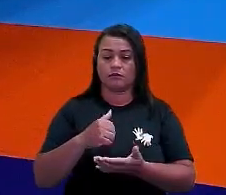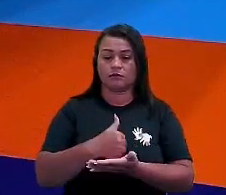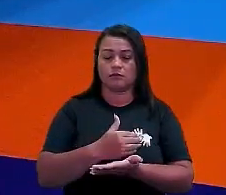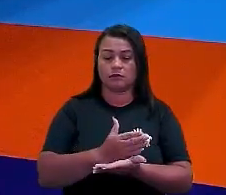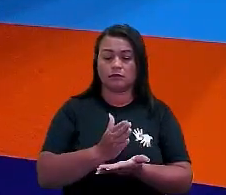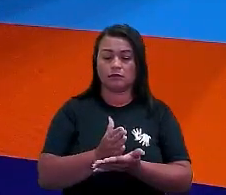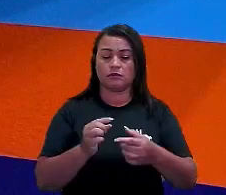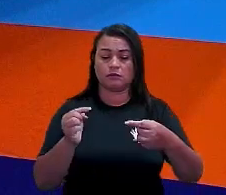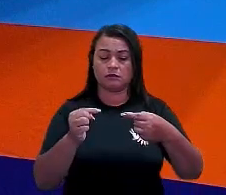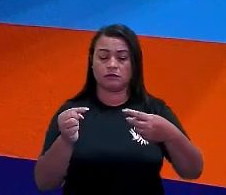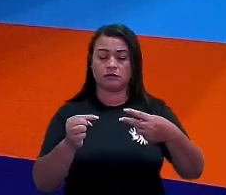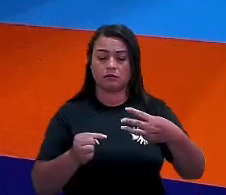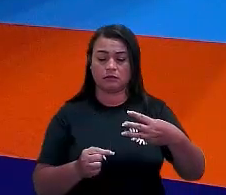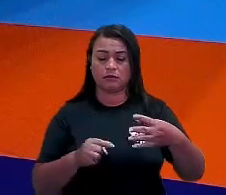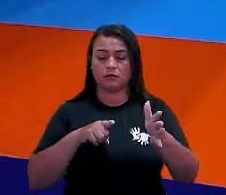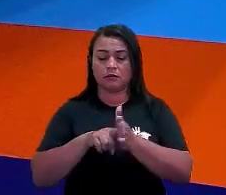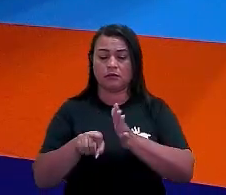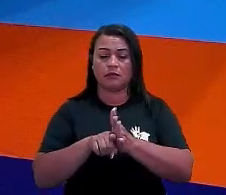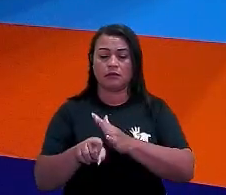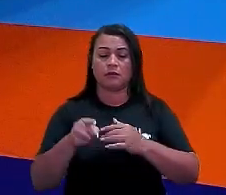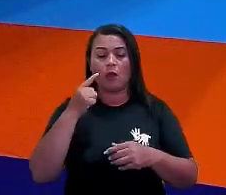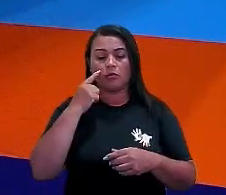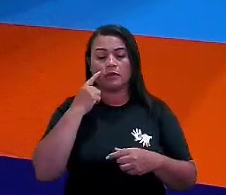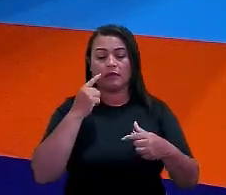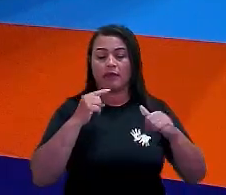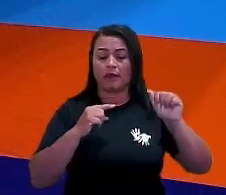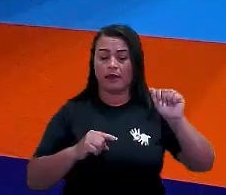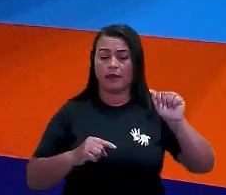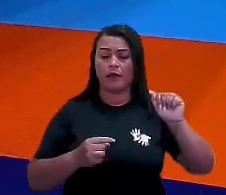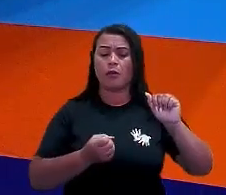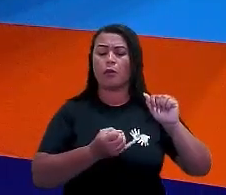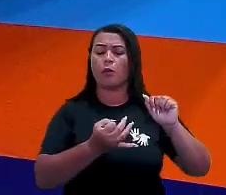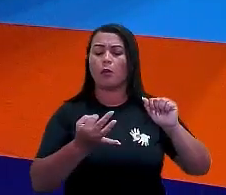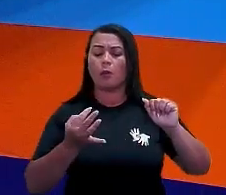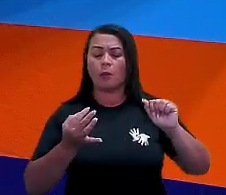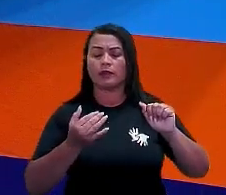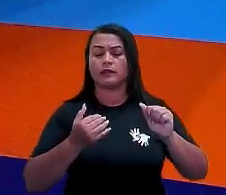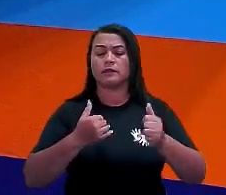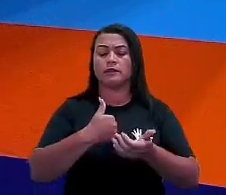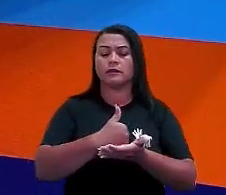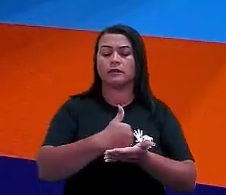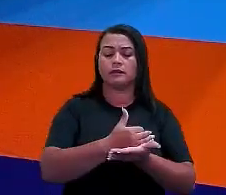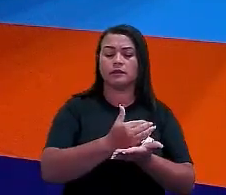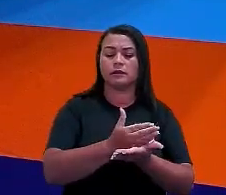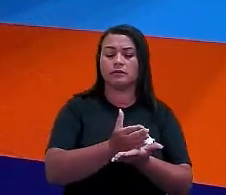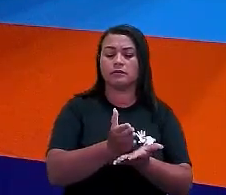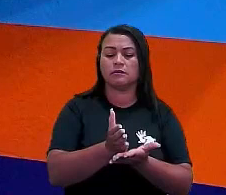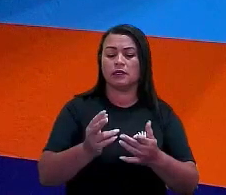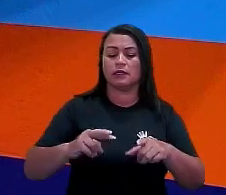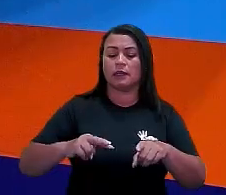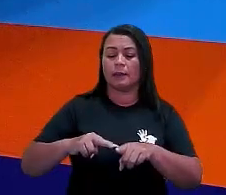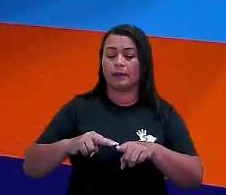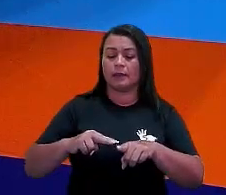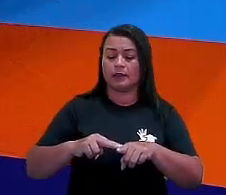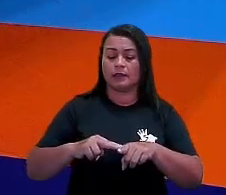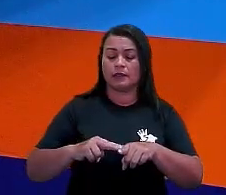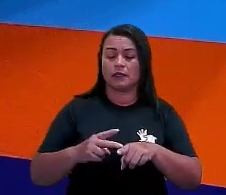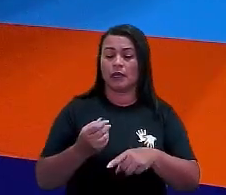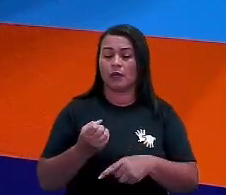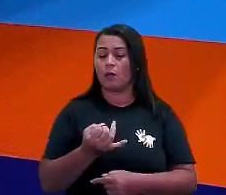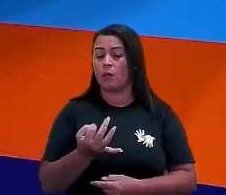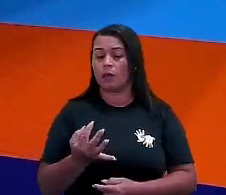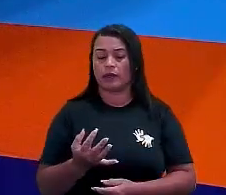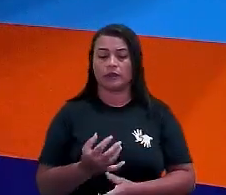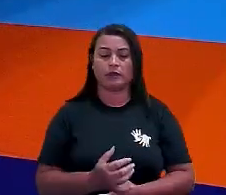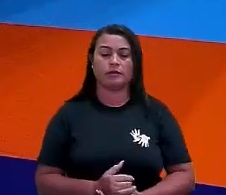Observe esta foto e responda. Em quantas partes iguais a pizza foi dividida? Vamos contar as